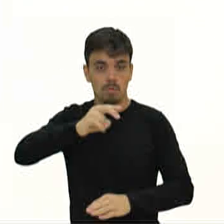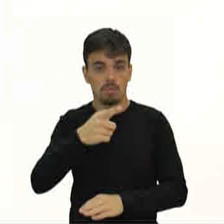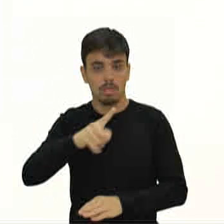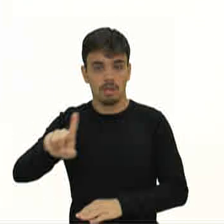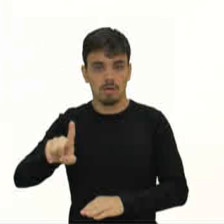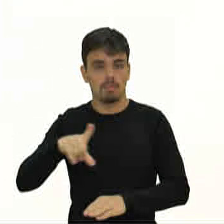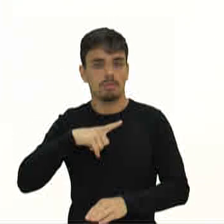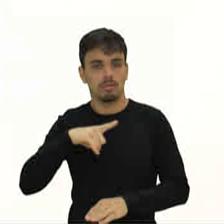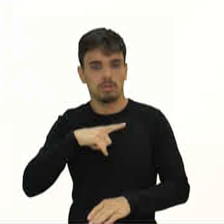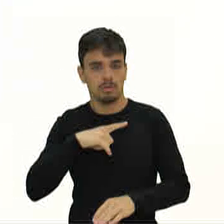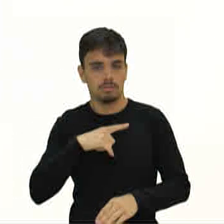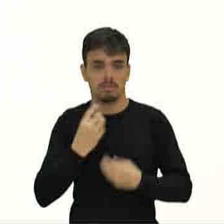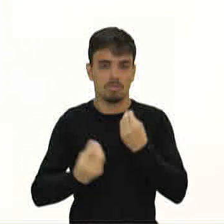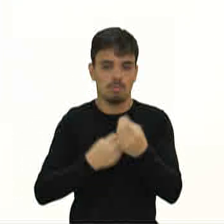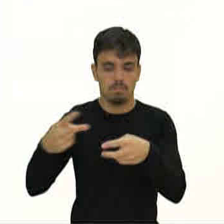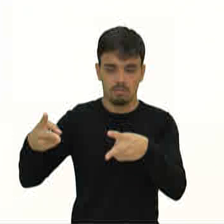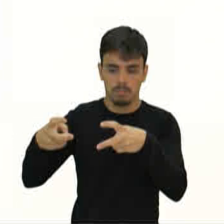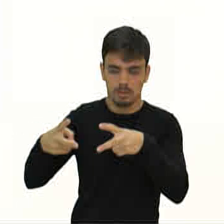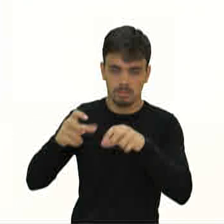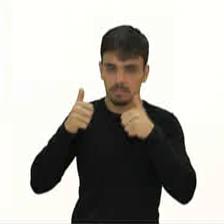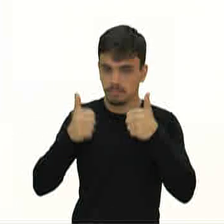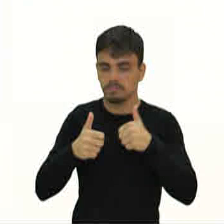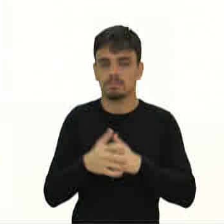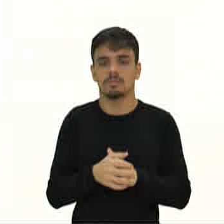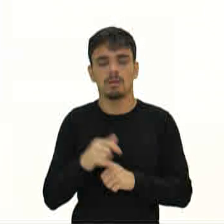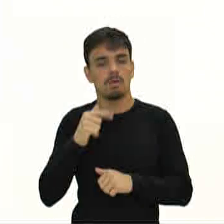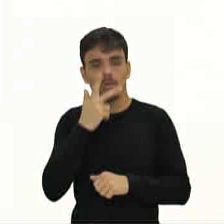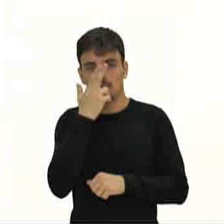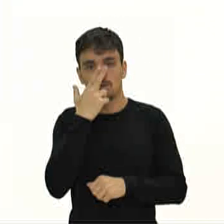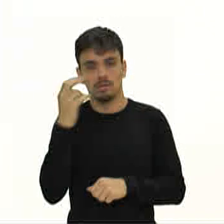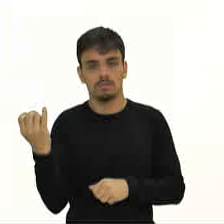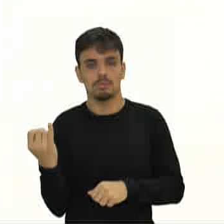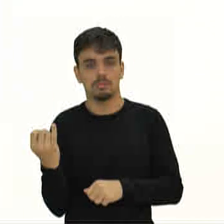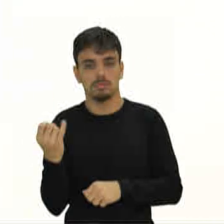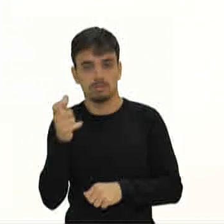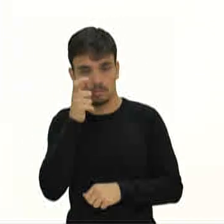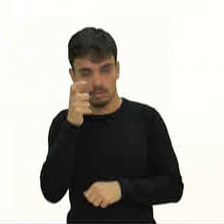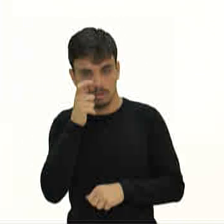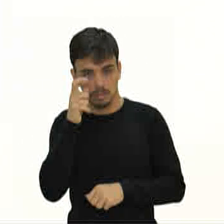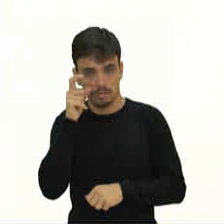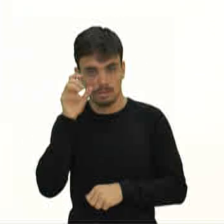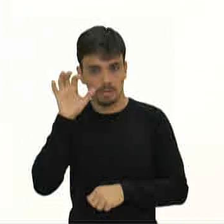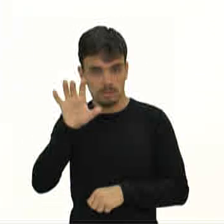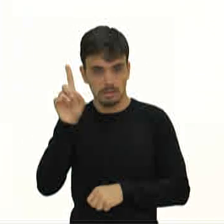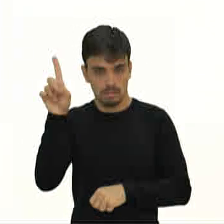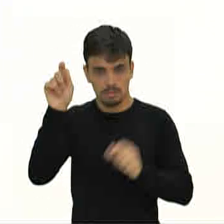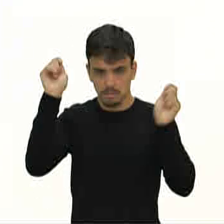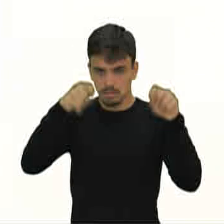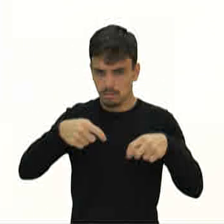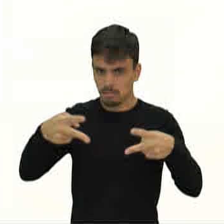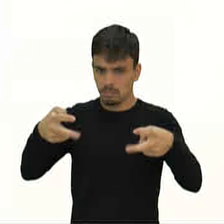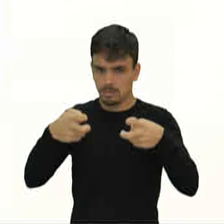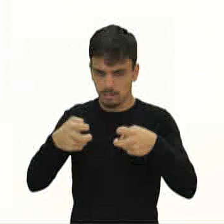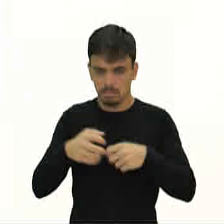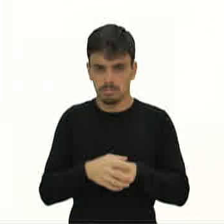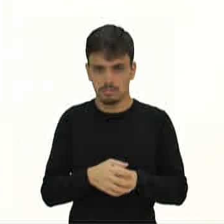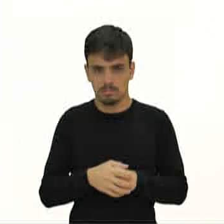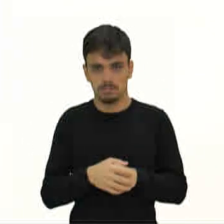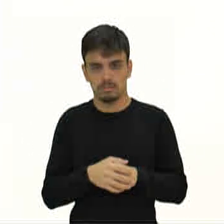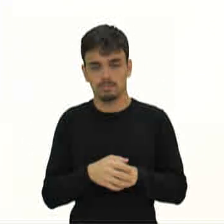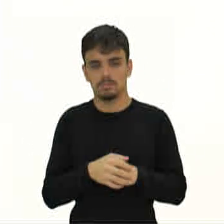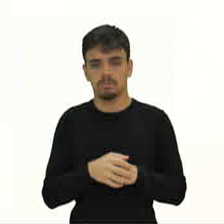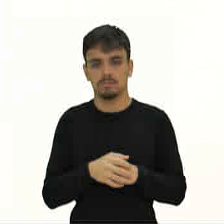não está tendo esse tipo de percepção. O que eu acho interessante nesse componente, até se vocês conseguirem dar o retorno para mim